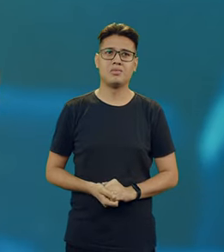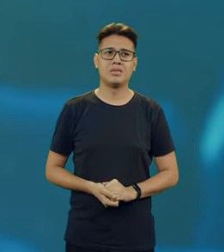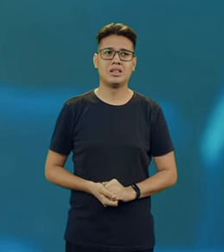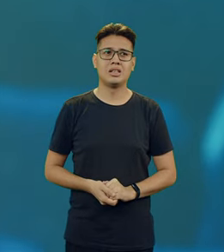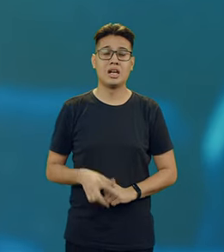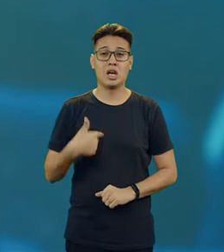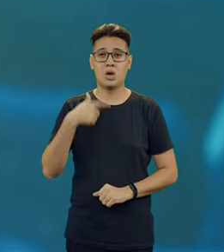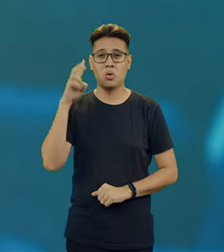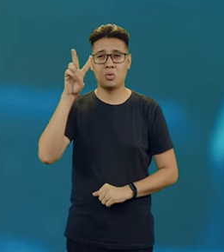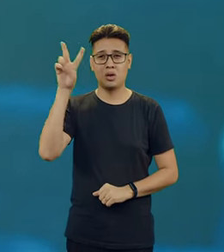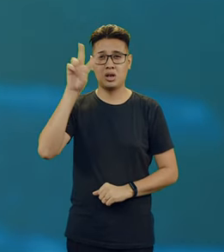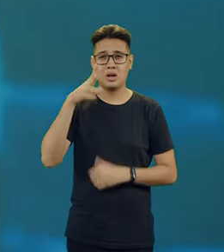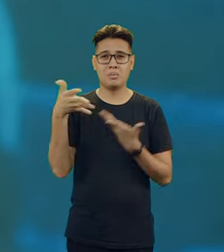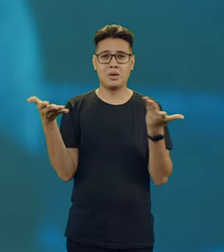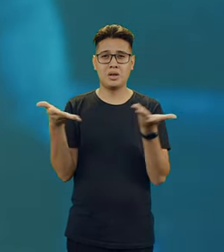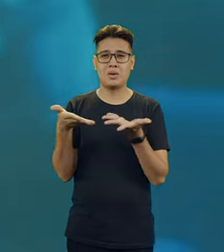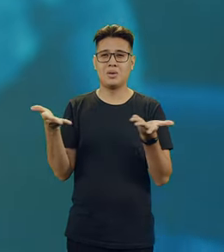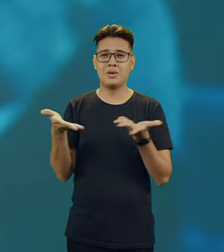Eu lembro aqui agora